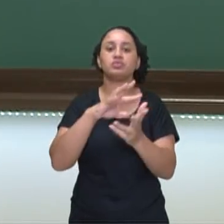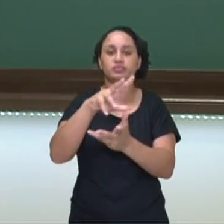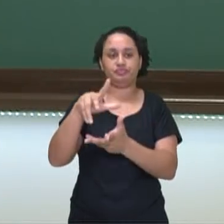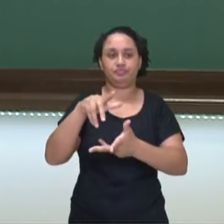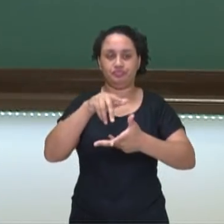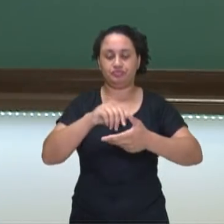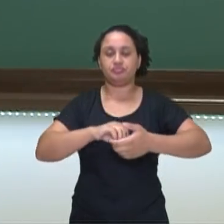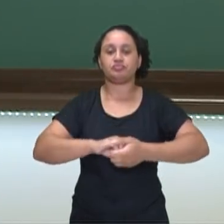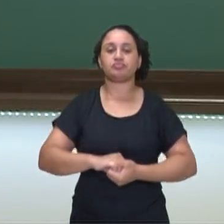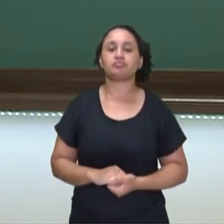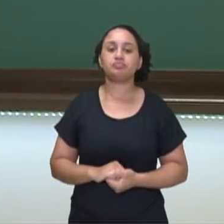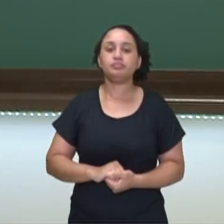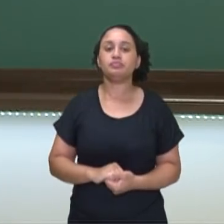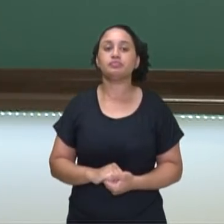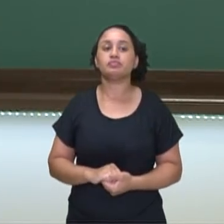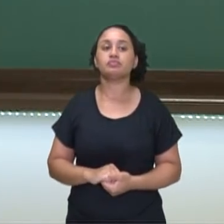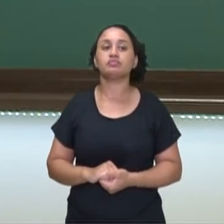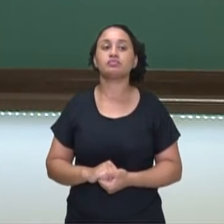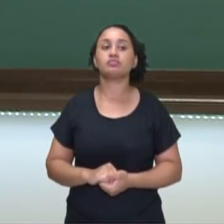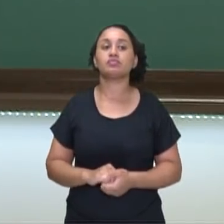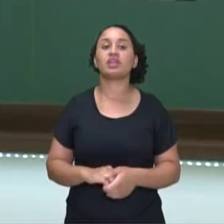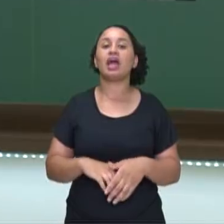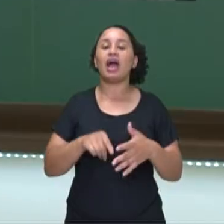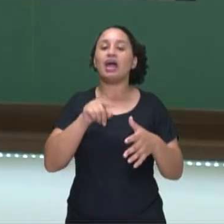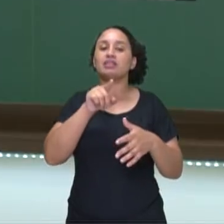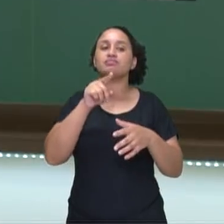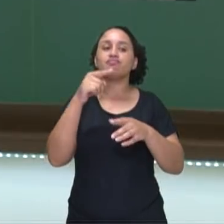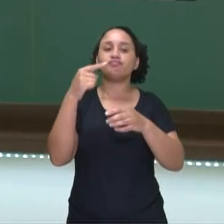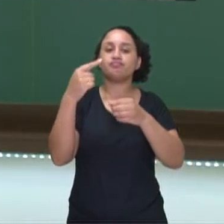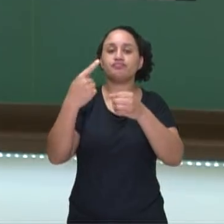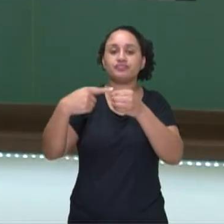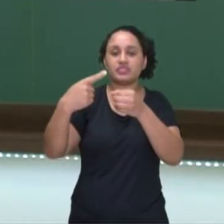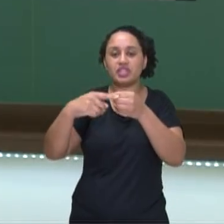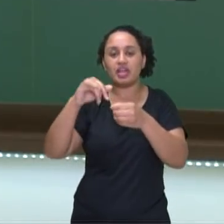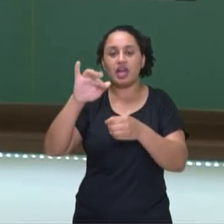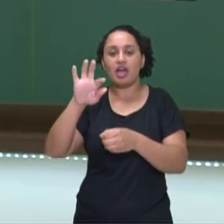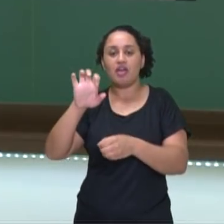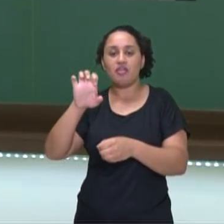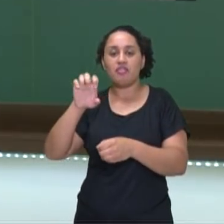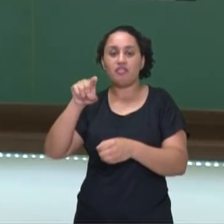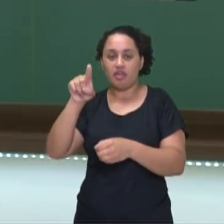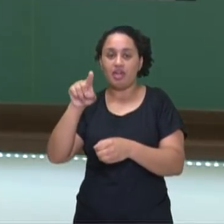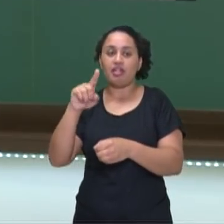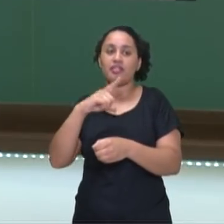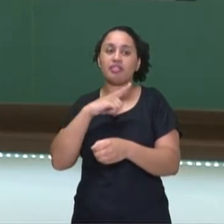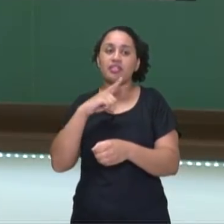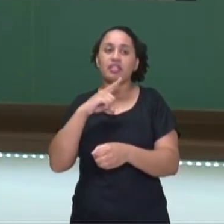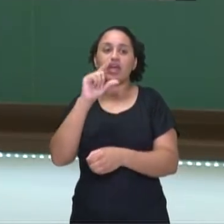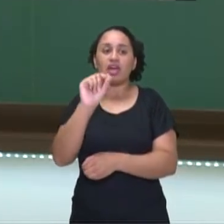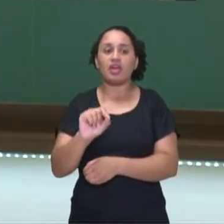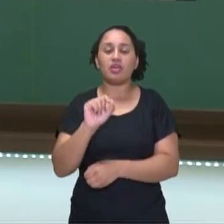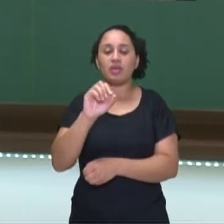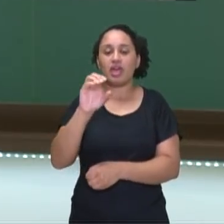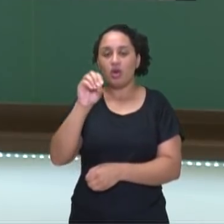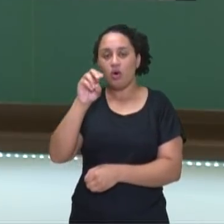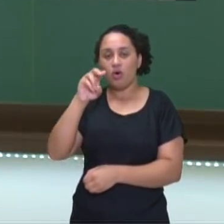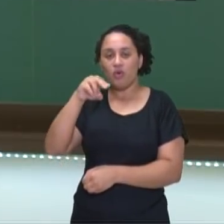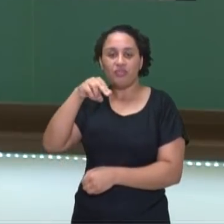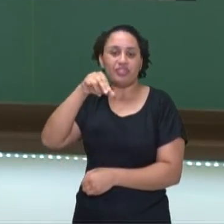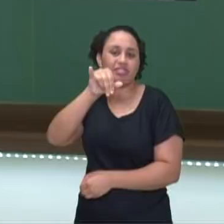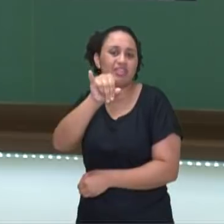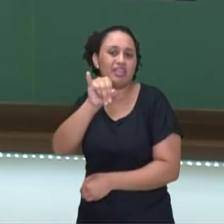dos iorubás. Ainda em Ifé, você tem aí o Oni de Ifé. Oni, então, é